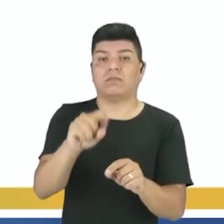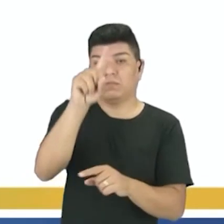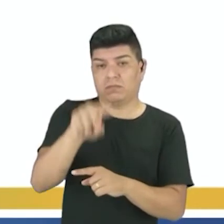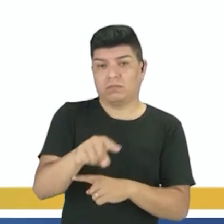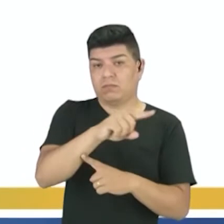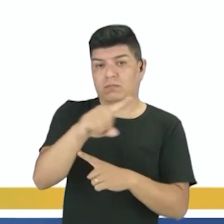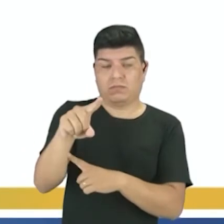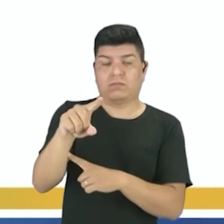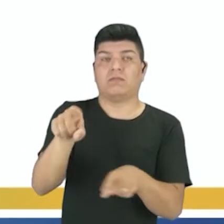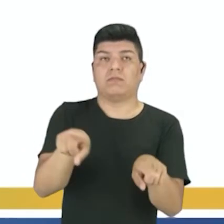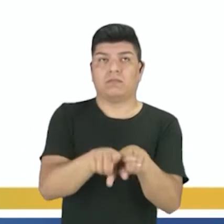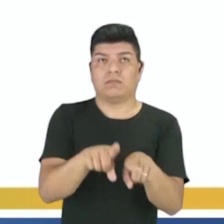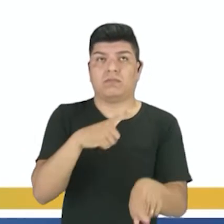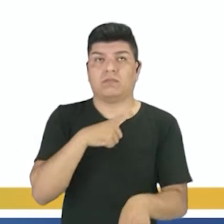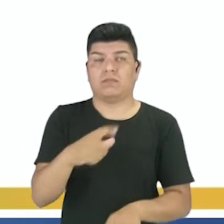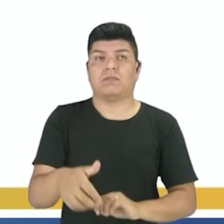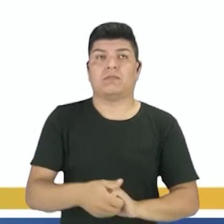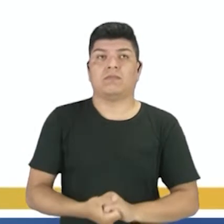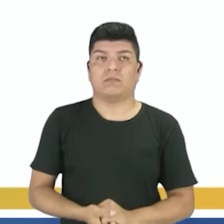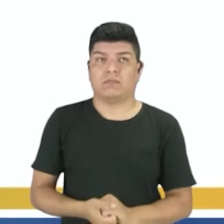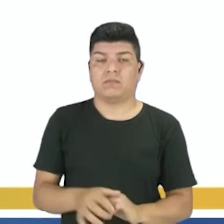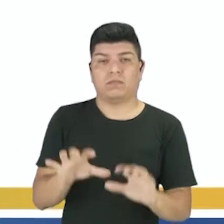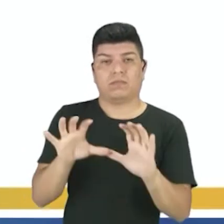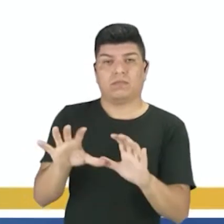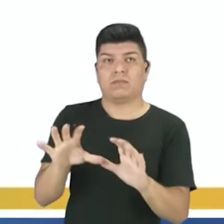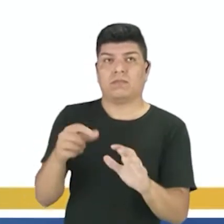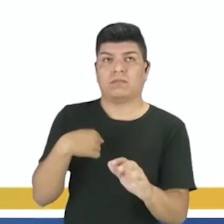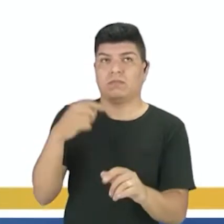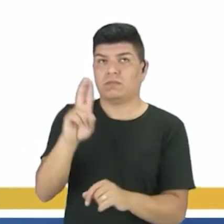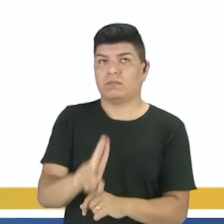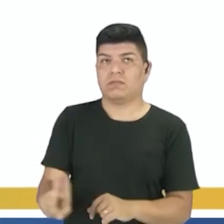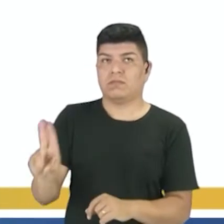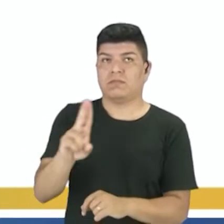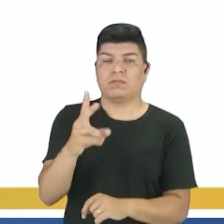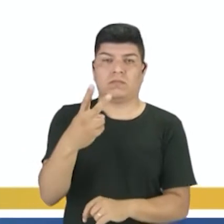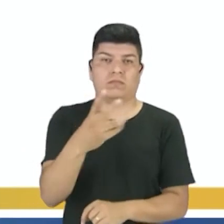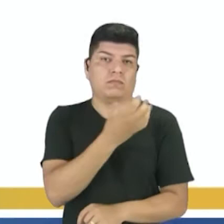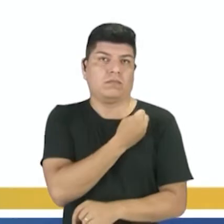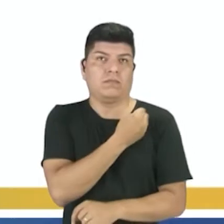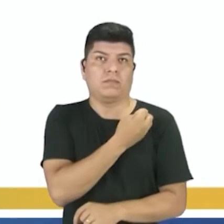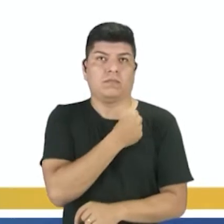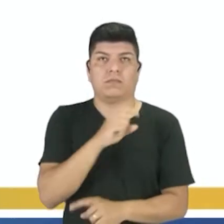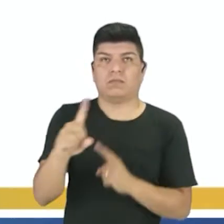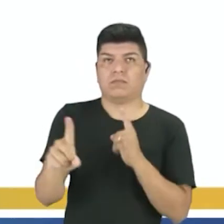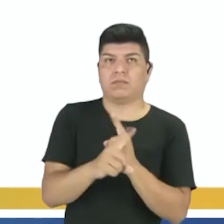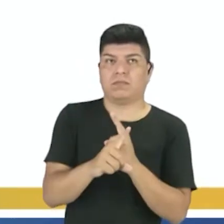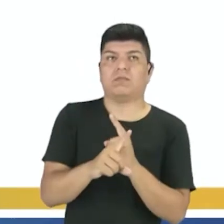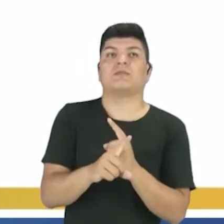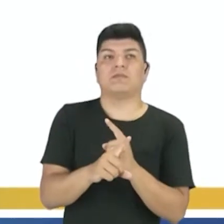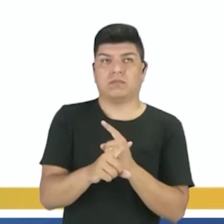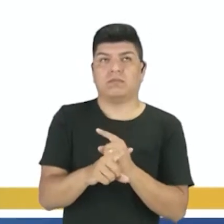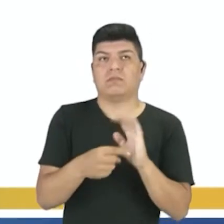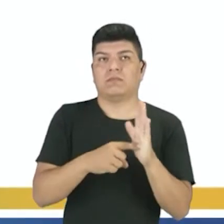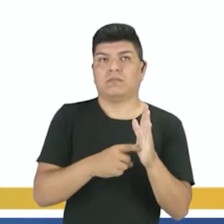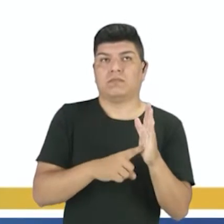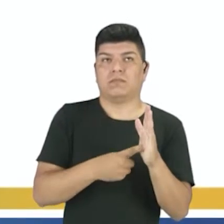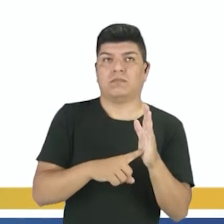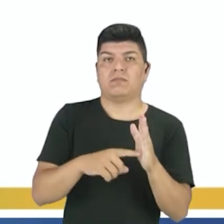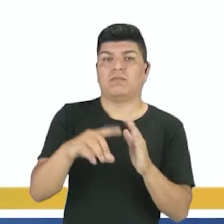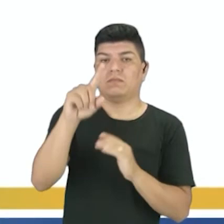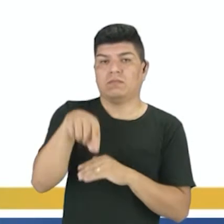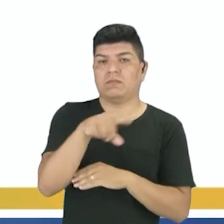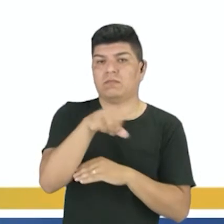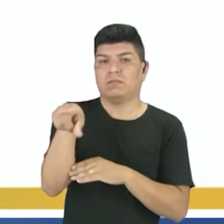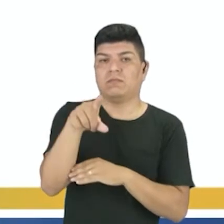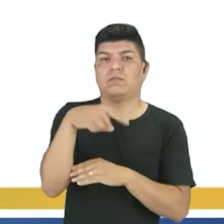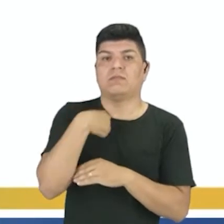cartesiano. Então, assim sendo, a gente vai usar dois números para localizarmos um ponto no plano cartesiano,